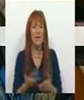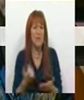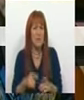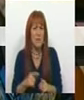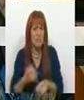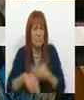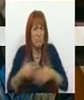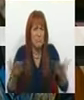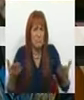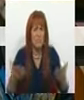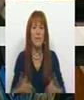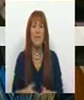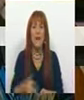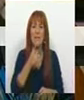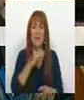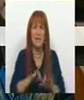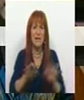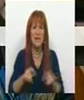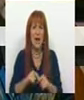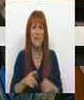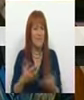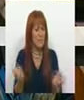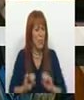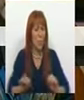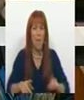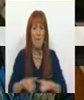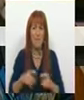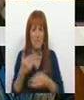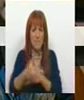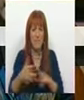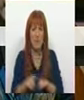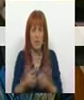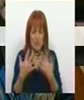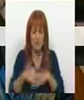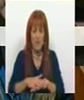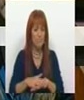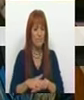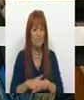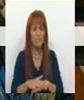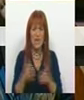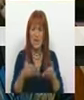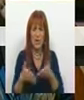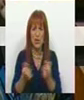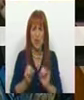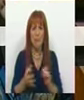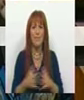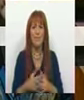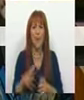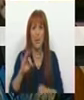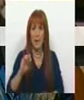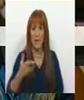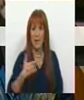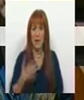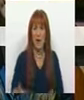qualquer eficácia. Medidas igualmente desprovidas de enquadramento integrado e estratégico. O